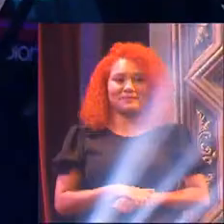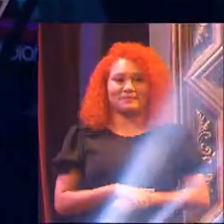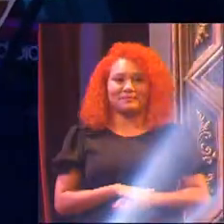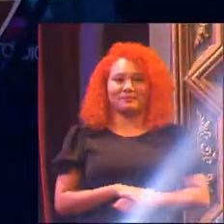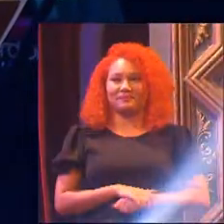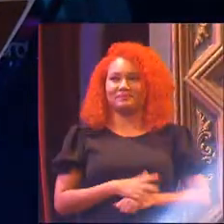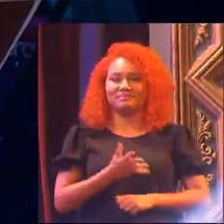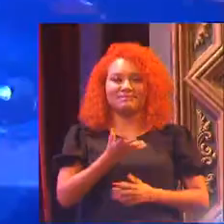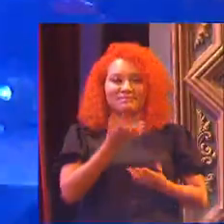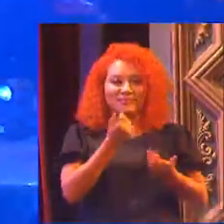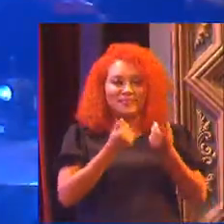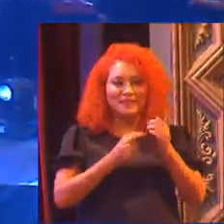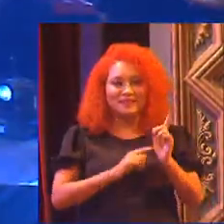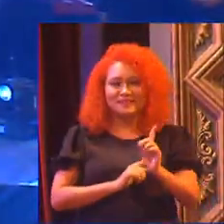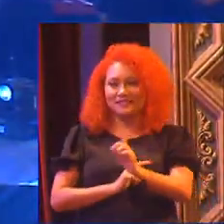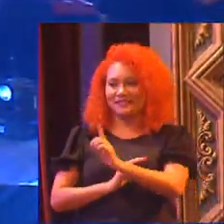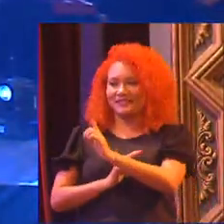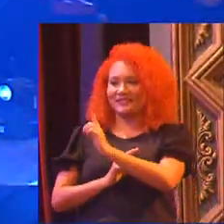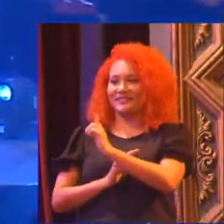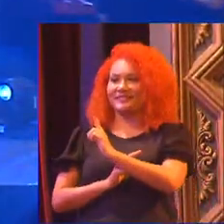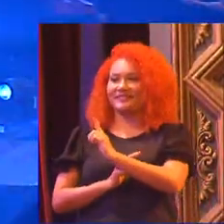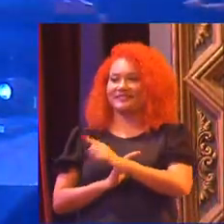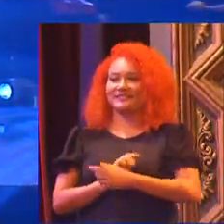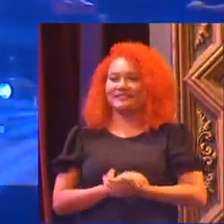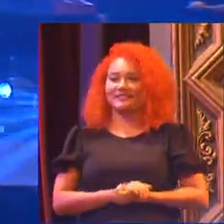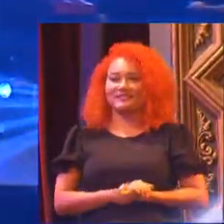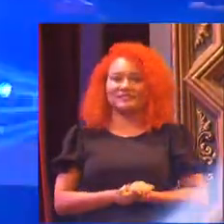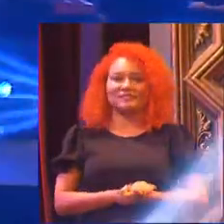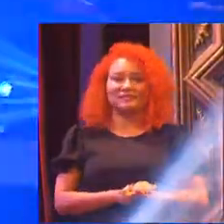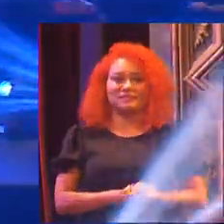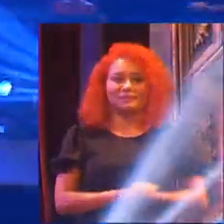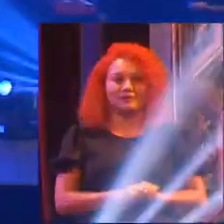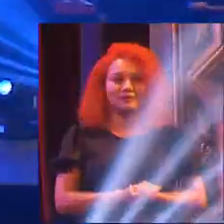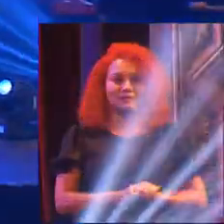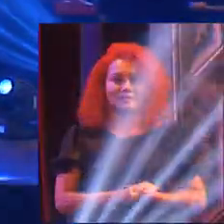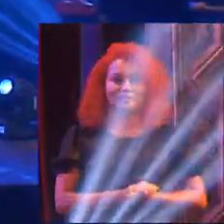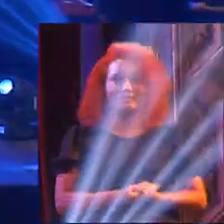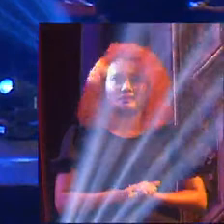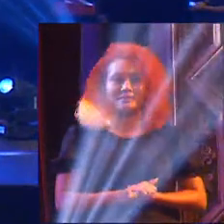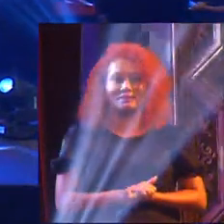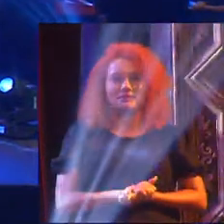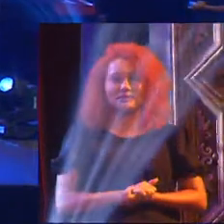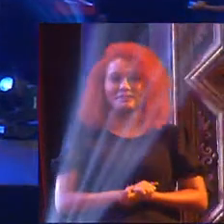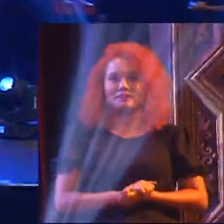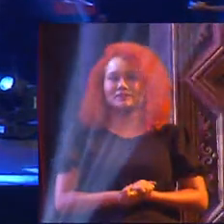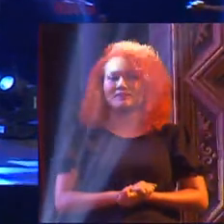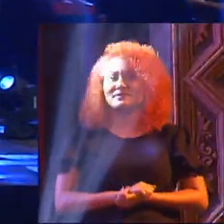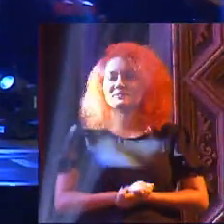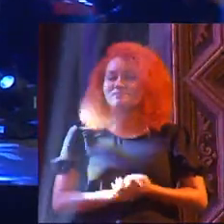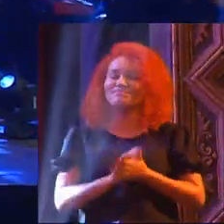Sobe aqui, Pardal, vem receber o prêmio com a gente. Parabéns.